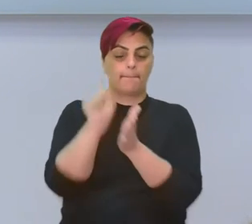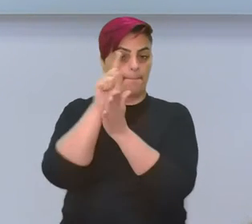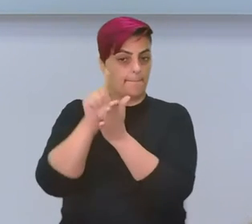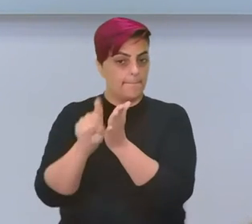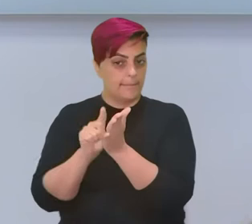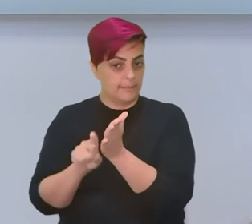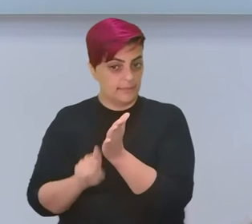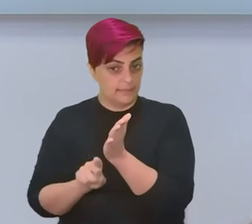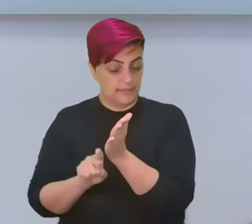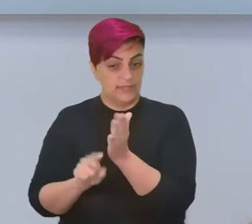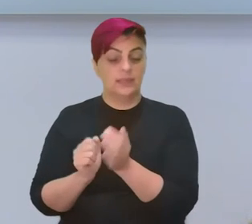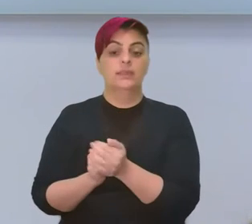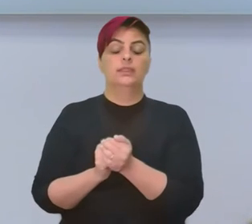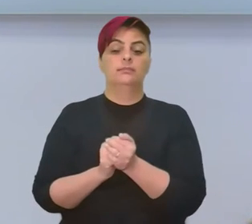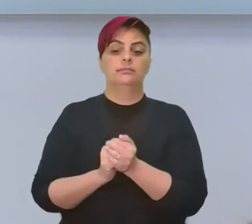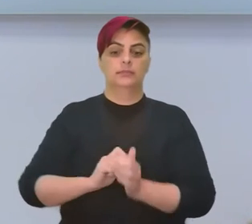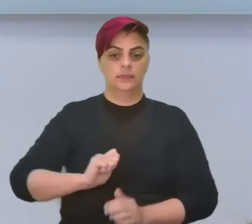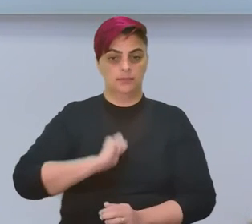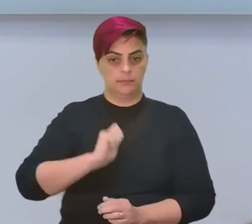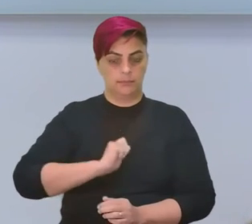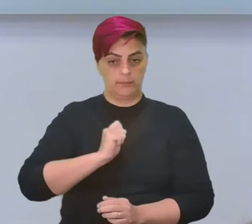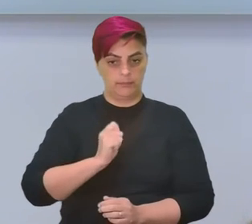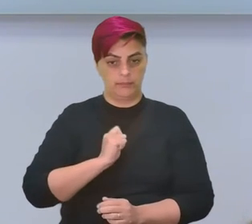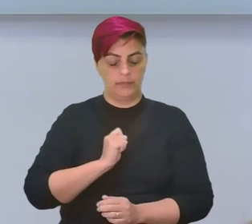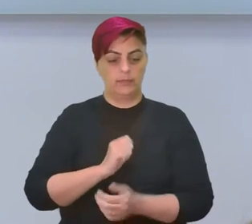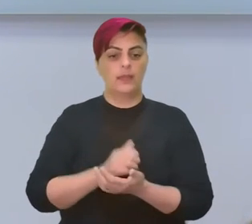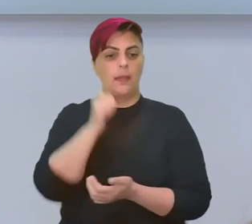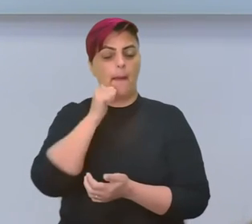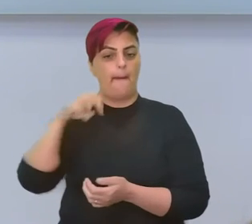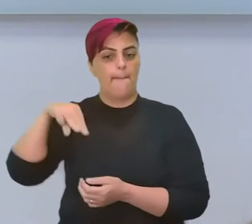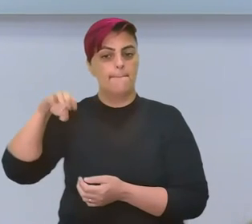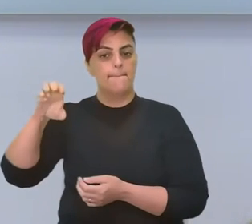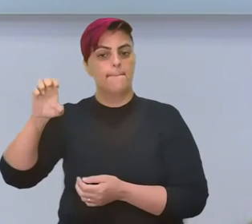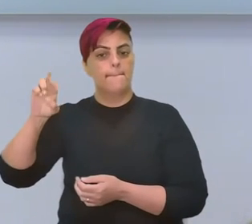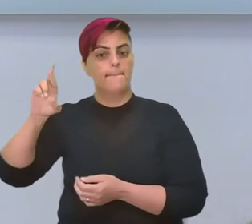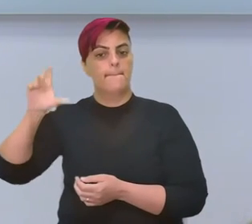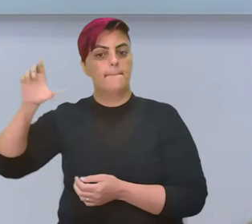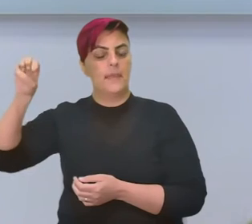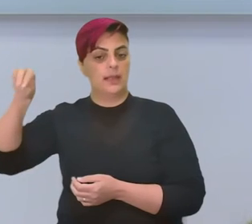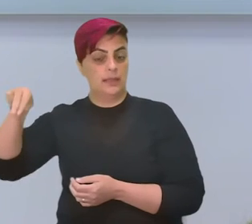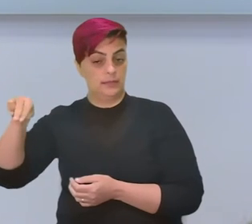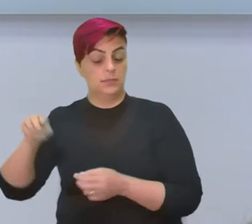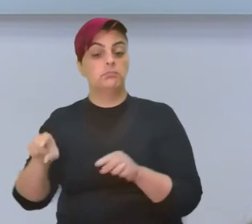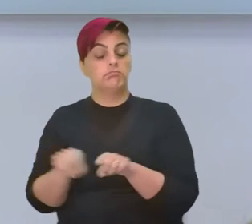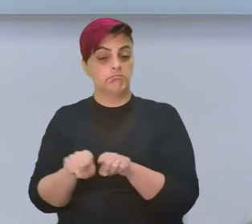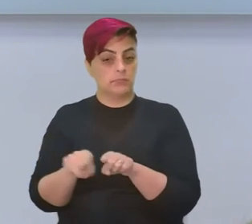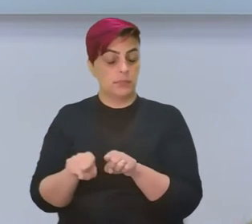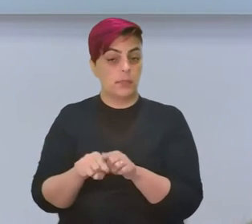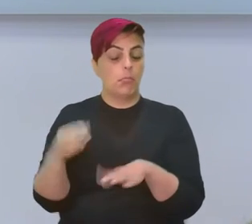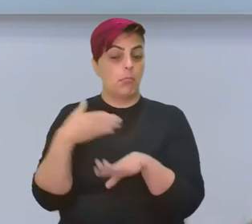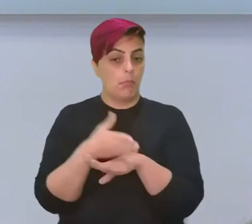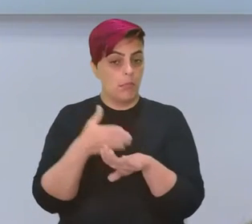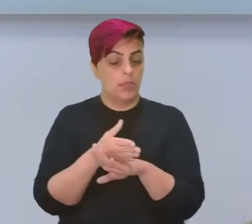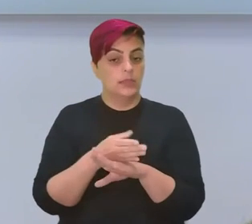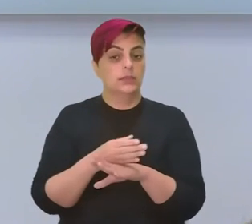da antropologia britânica e do mundo. Marilyn conversará com a Aparecida Vilaça, com a mediação da antropóloga Manuela Carneiro da